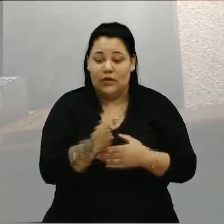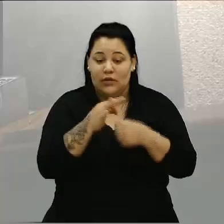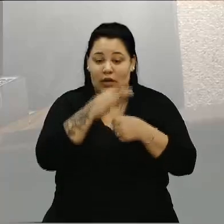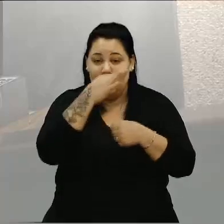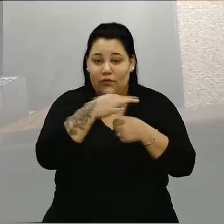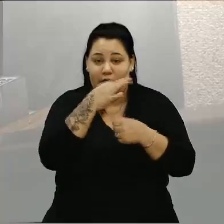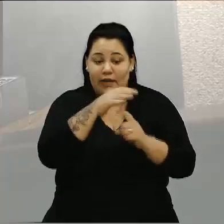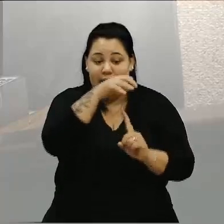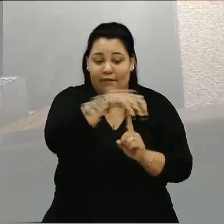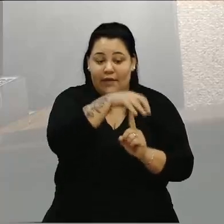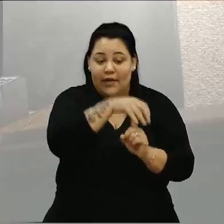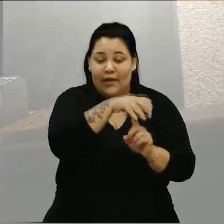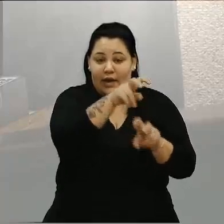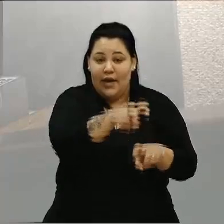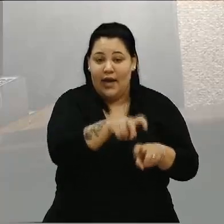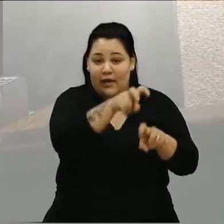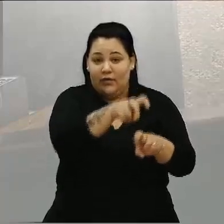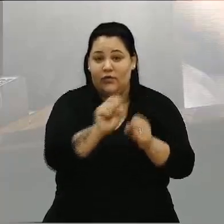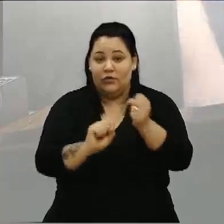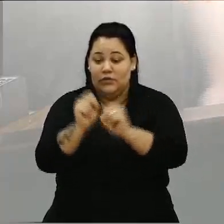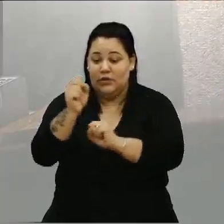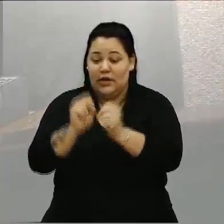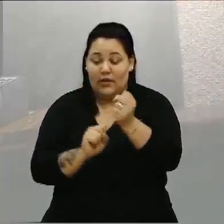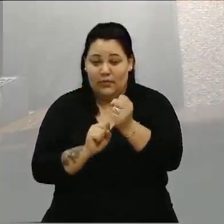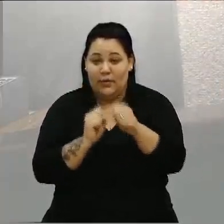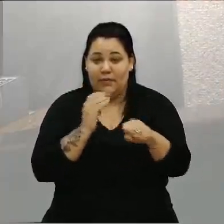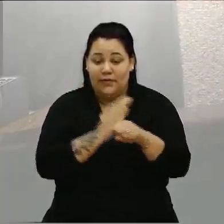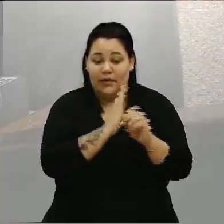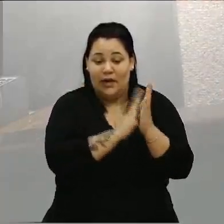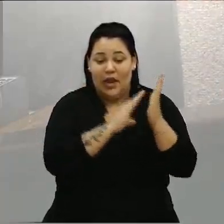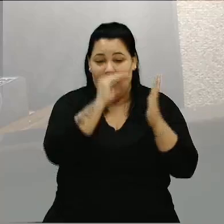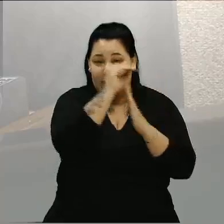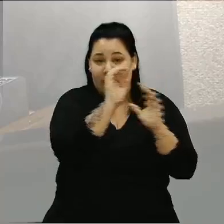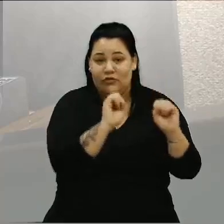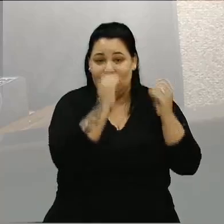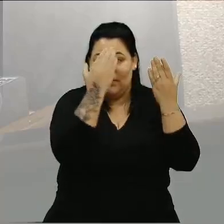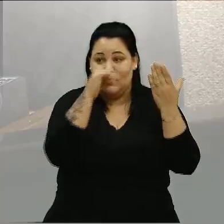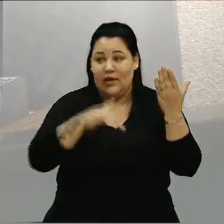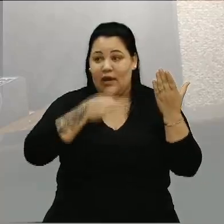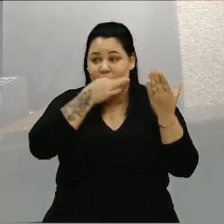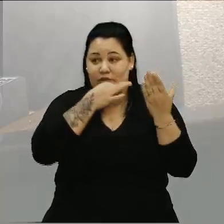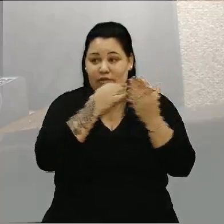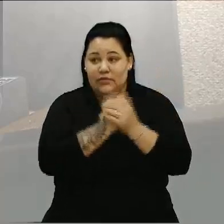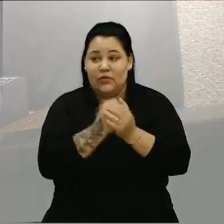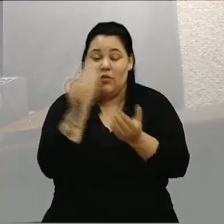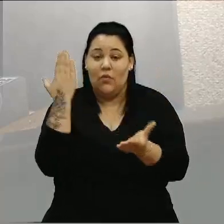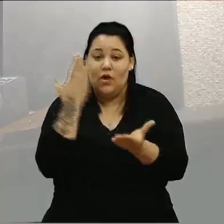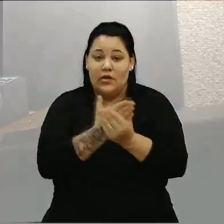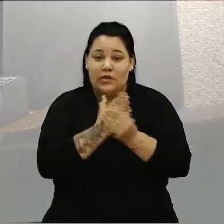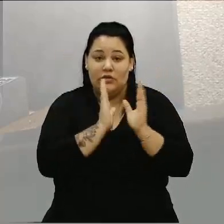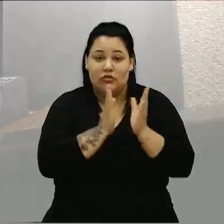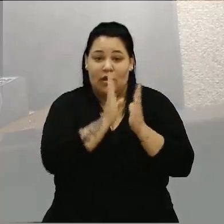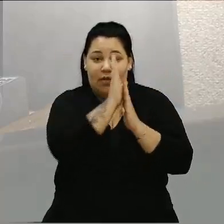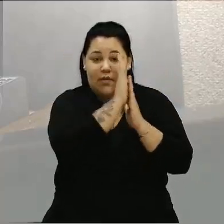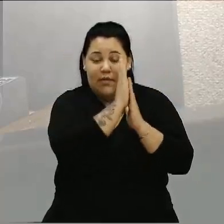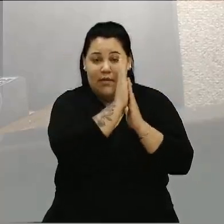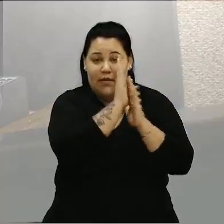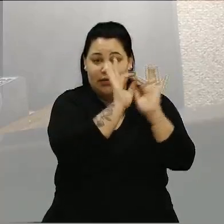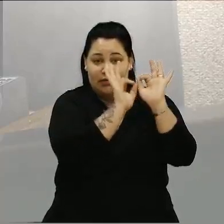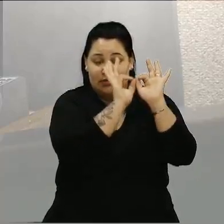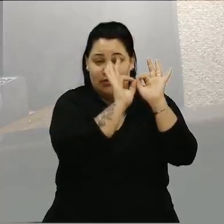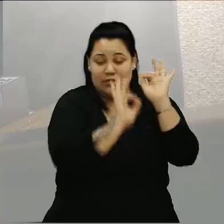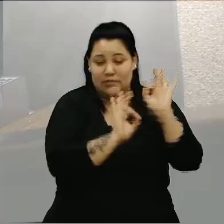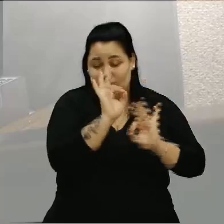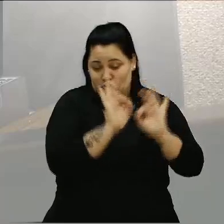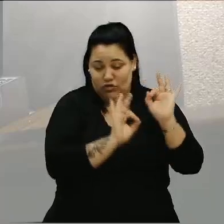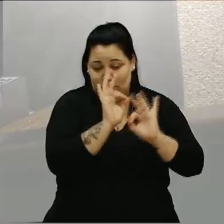calendário oficial de eventos do município de Caxias do Sul. O processo foi baixado à DPM, que